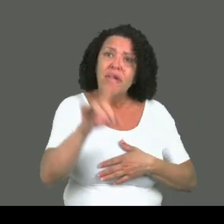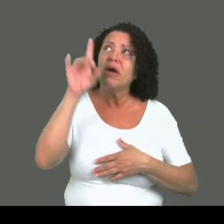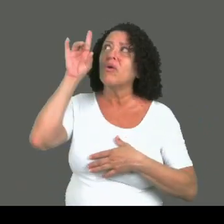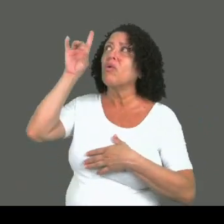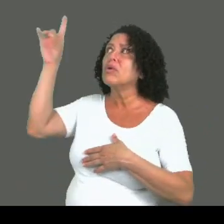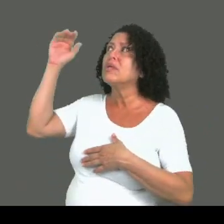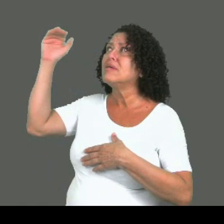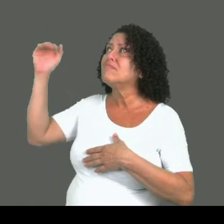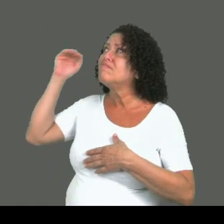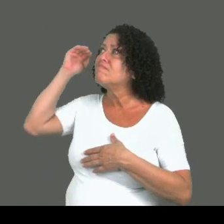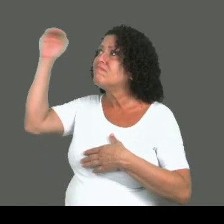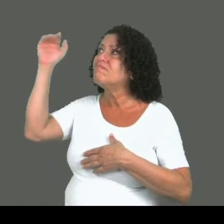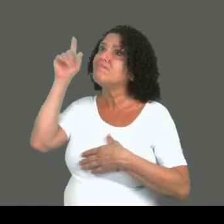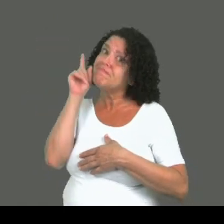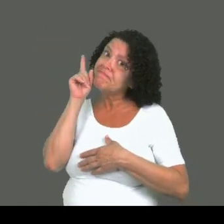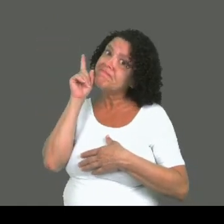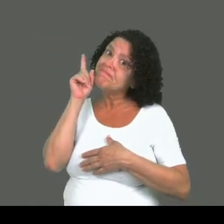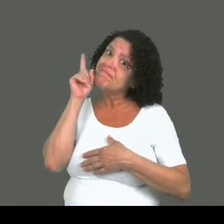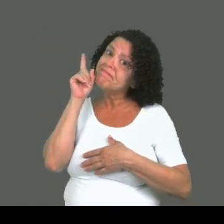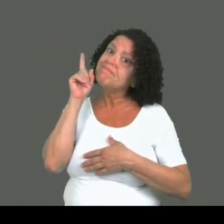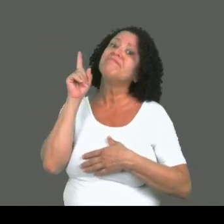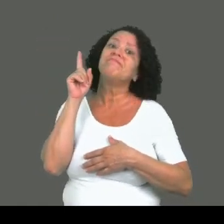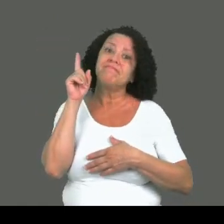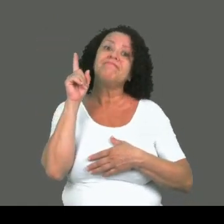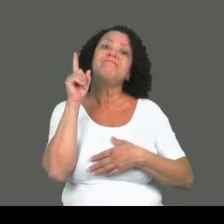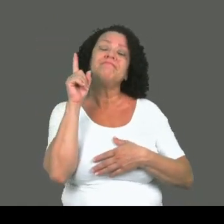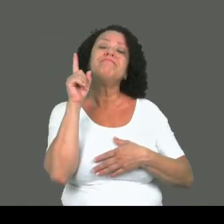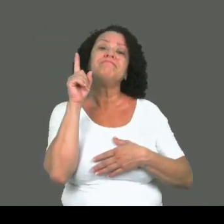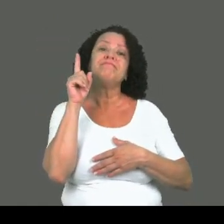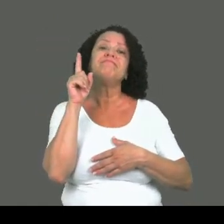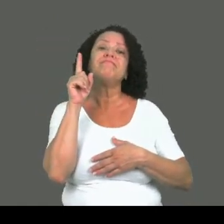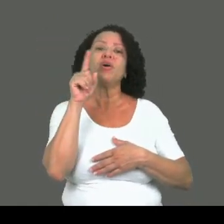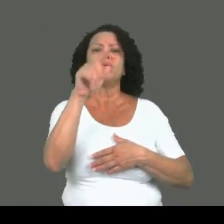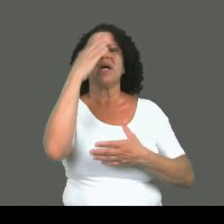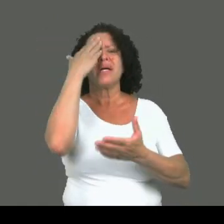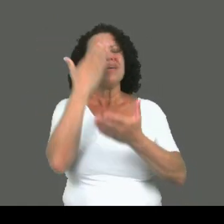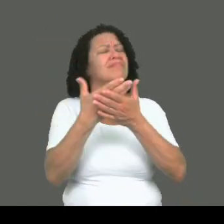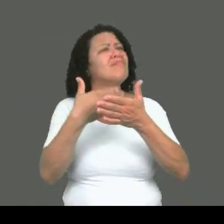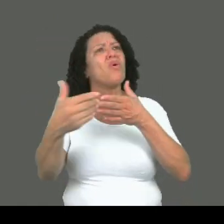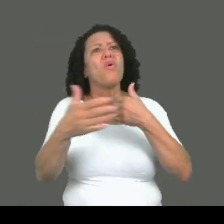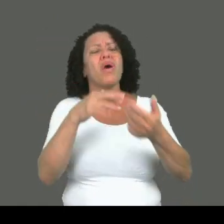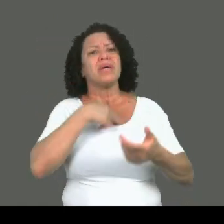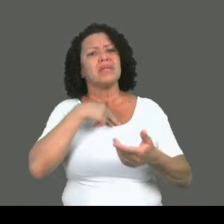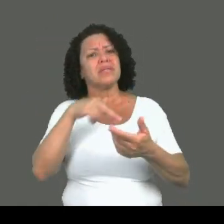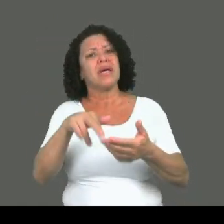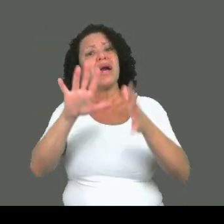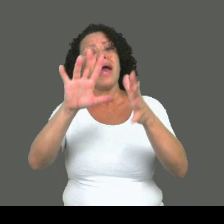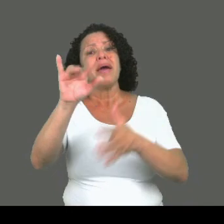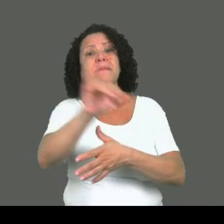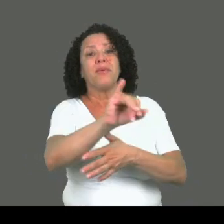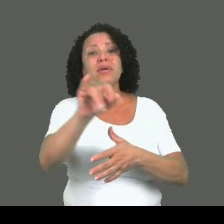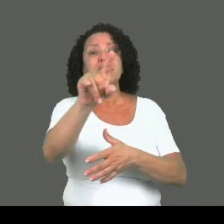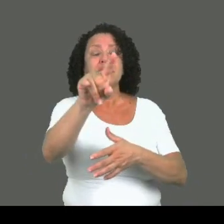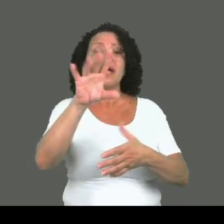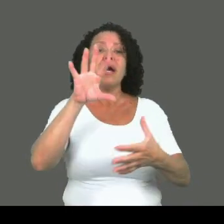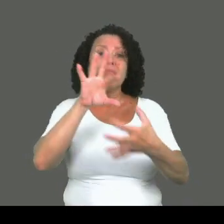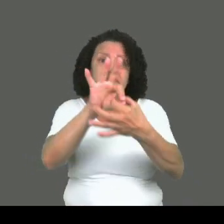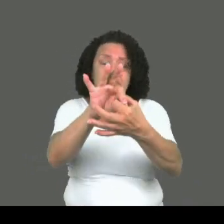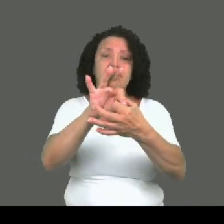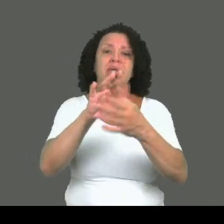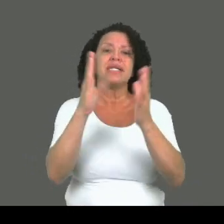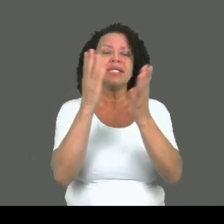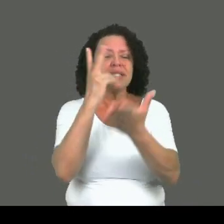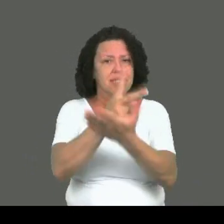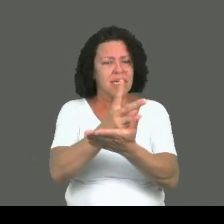mais alto, ou seja qual for a sua crença, a sua religião, mas é muito importante que a gente esteja sempre em